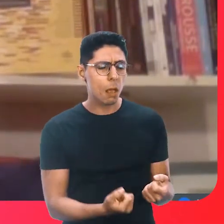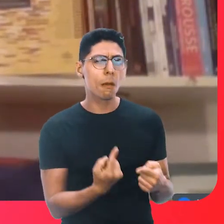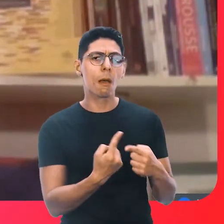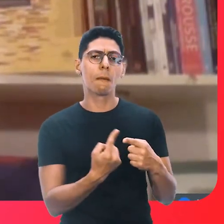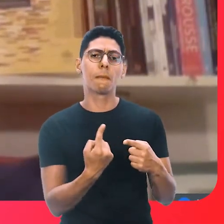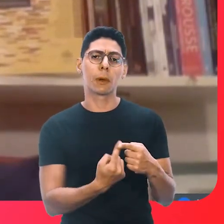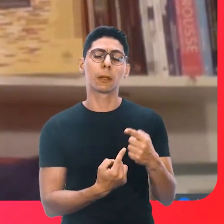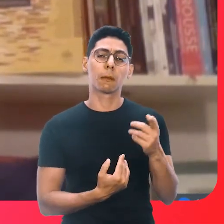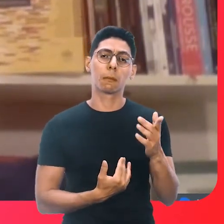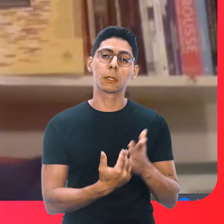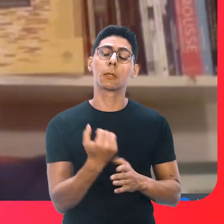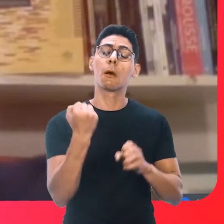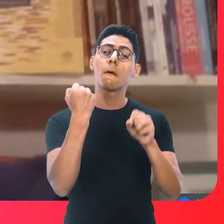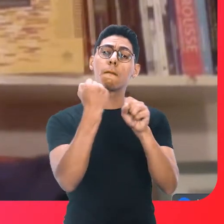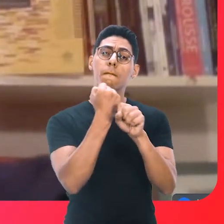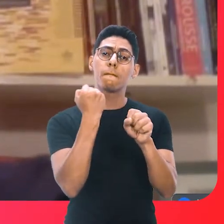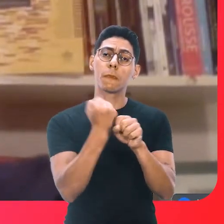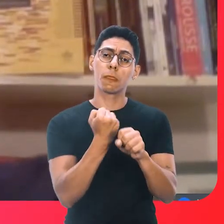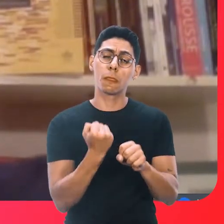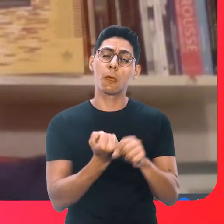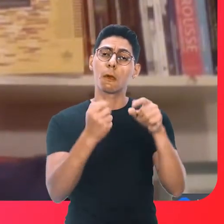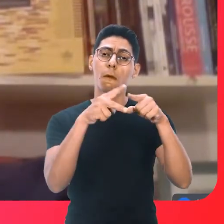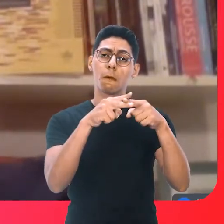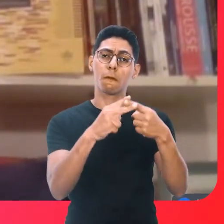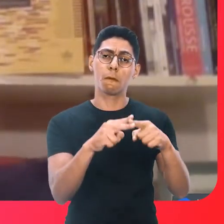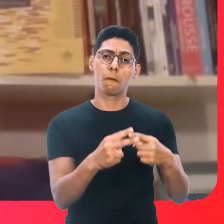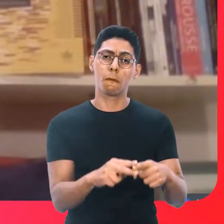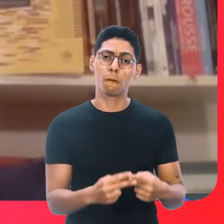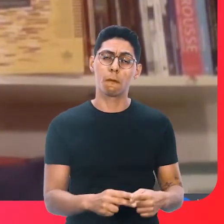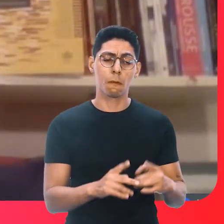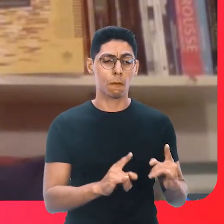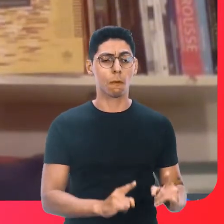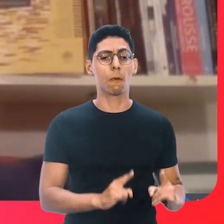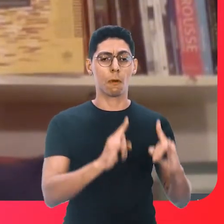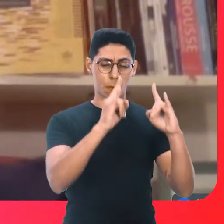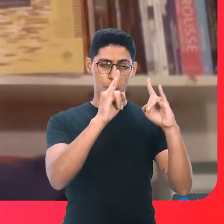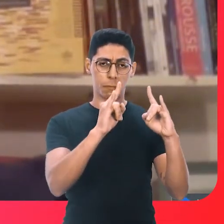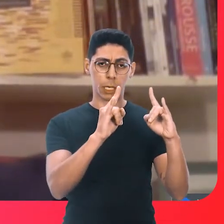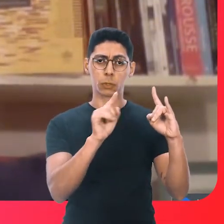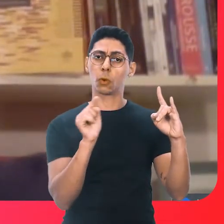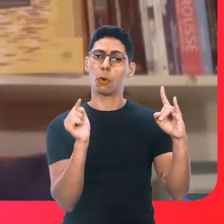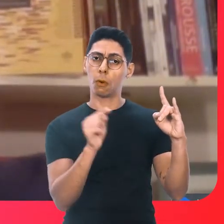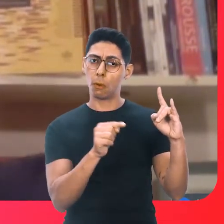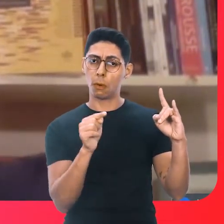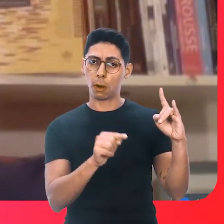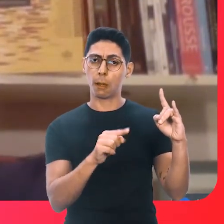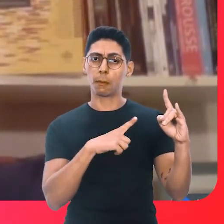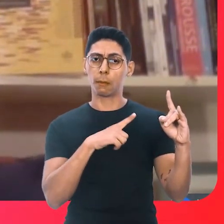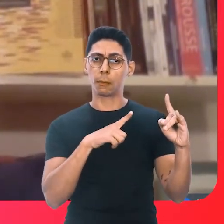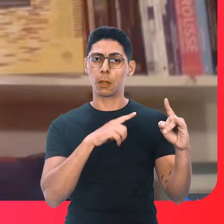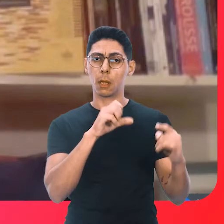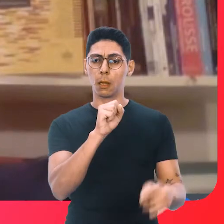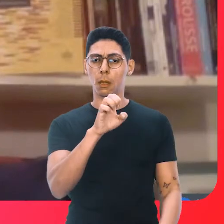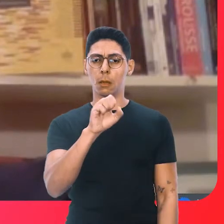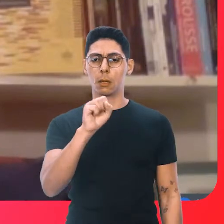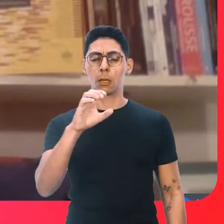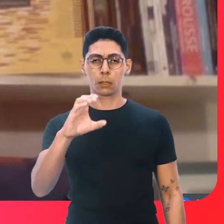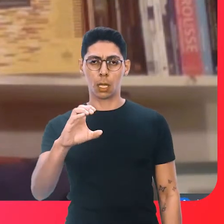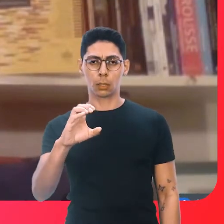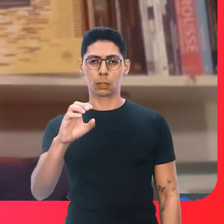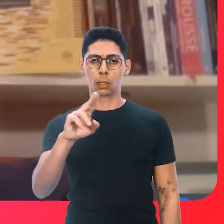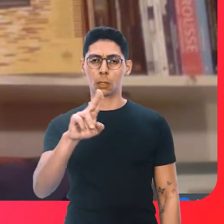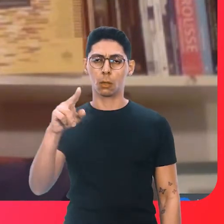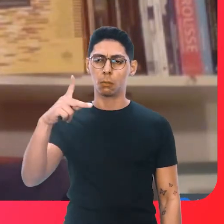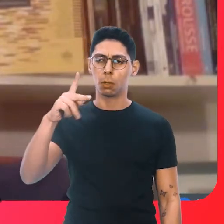reforma aqui o prédio onde abrigaria e abriga hoje o SESC Pompeia, que